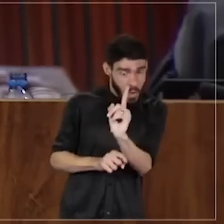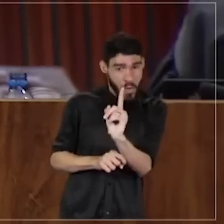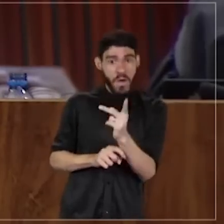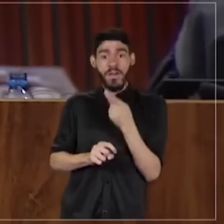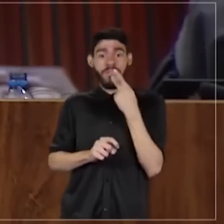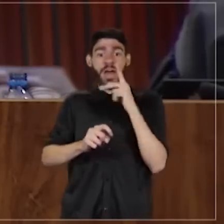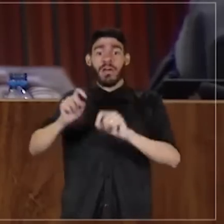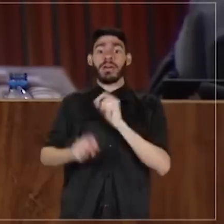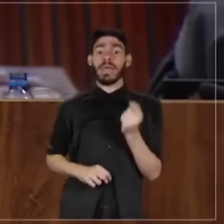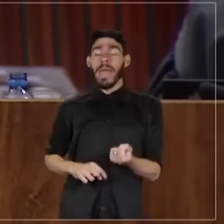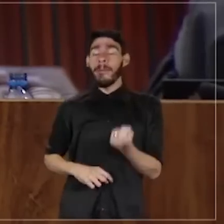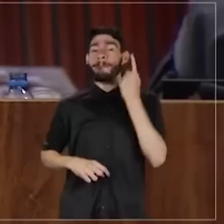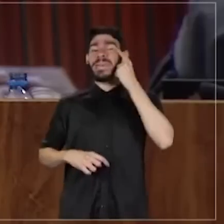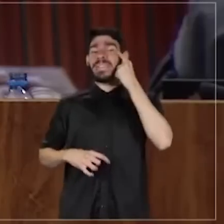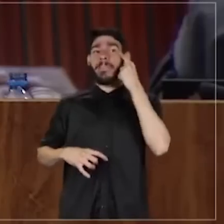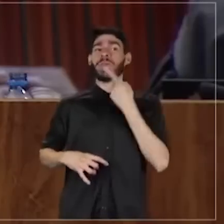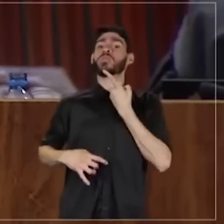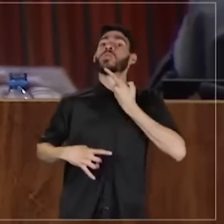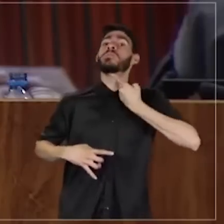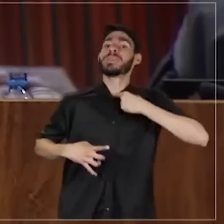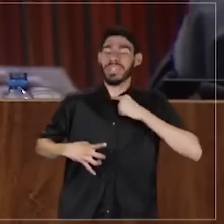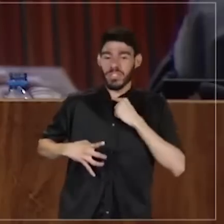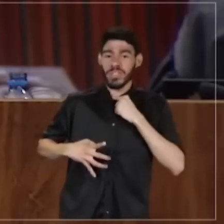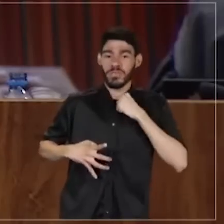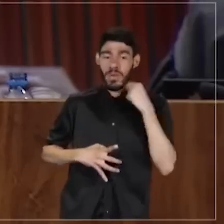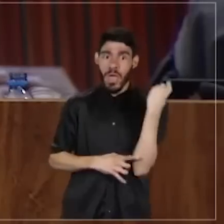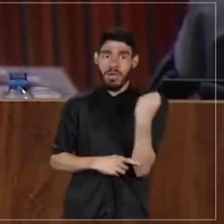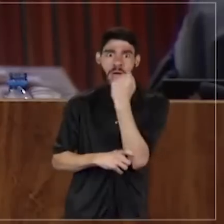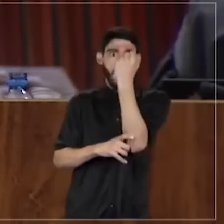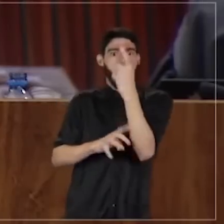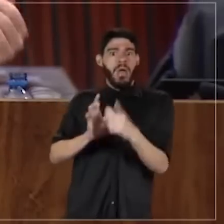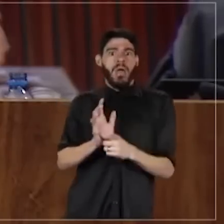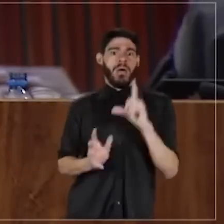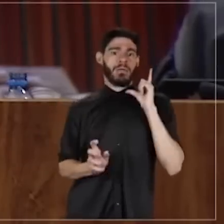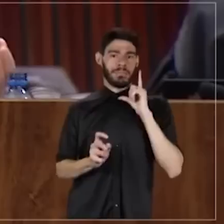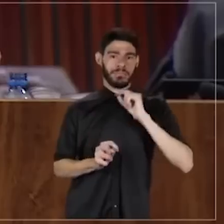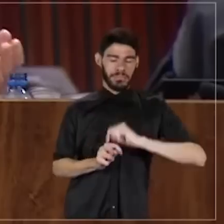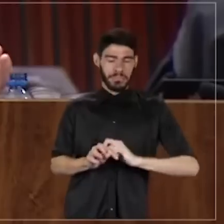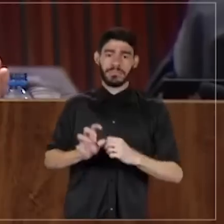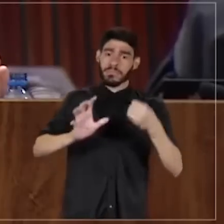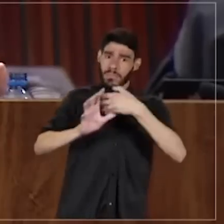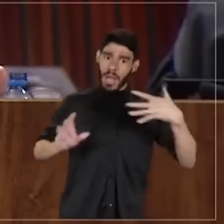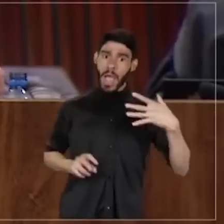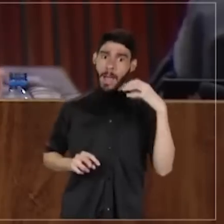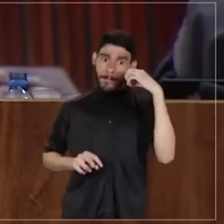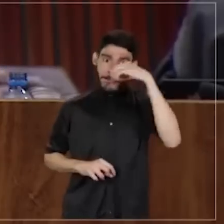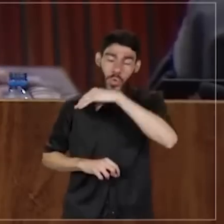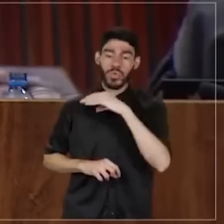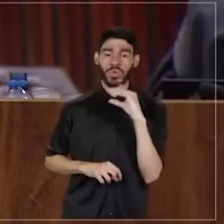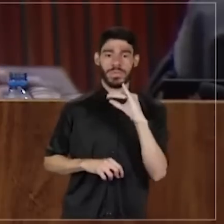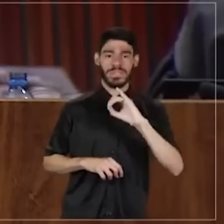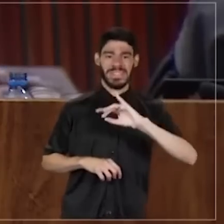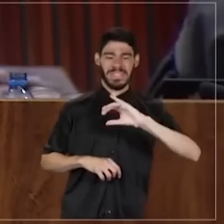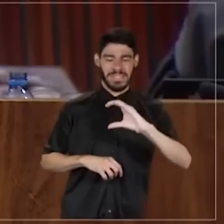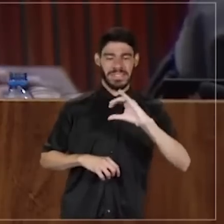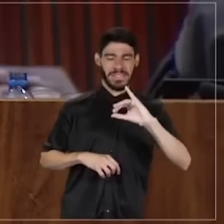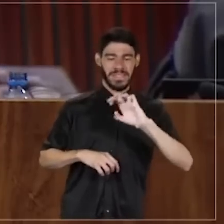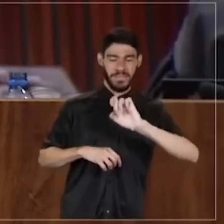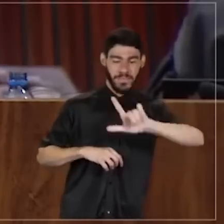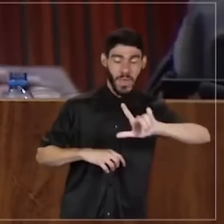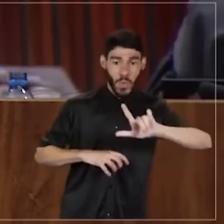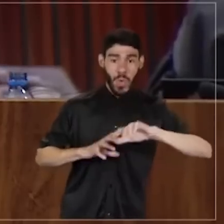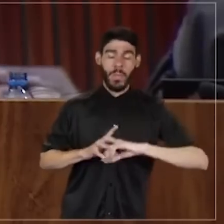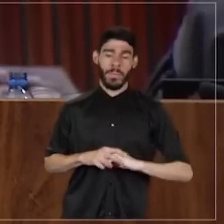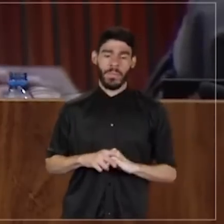da intenção e das circunstâncias que predizem uma gravidade caracterizadora de abuso e de desvio. Senão,